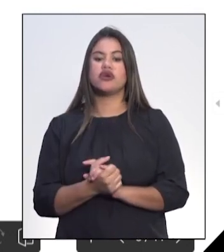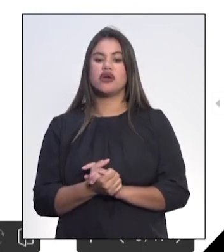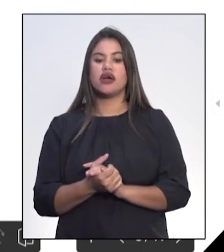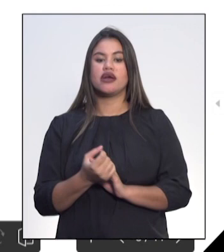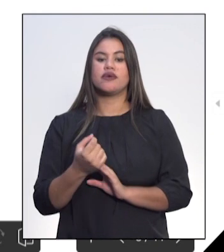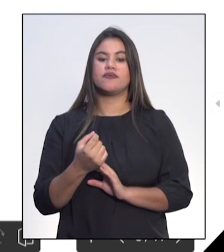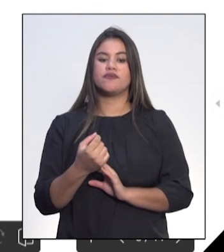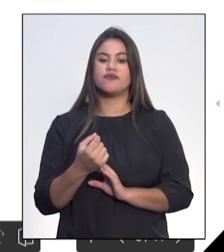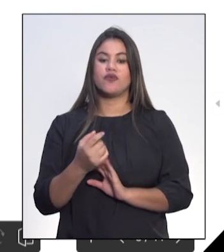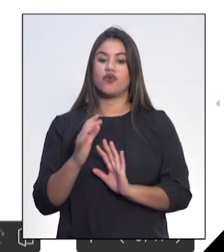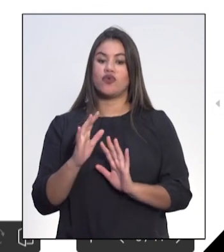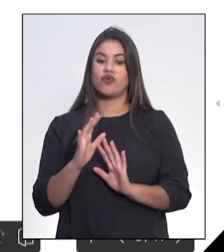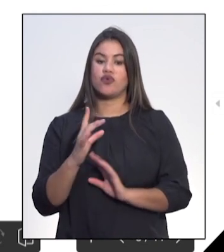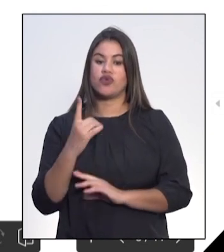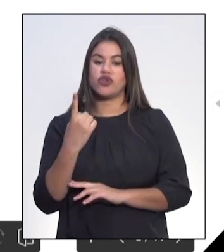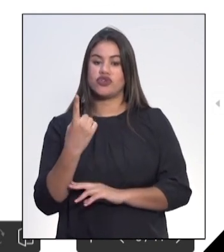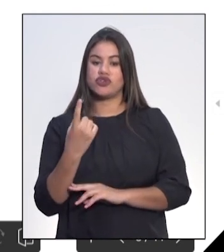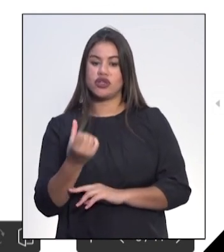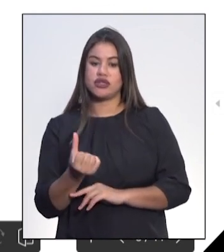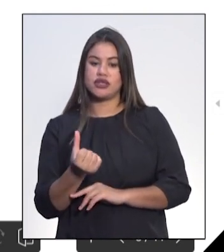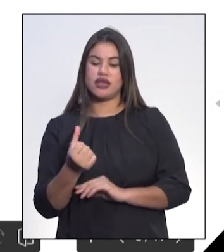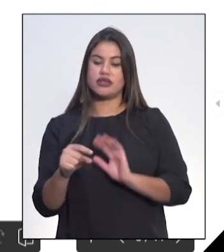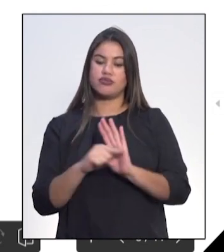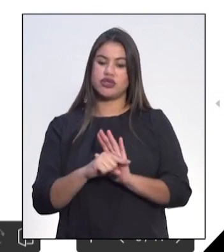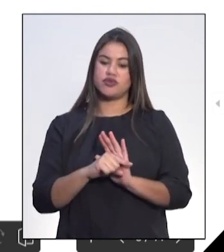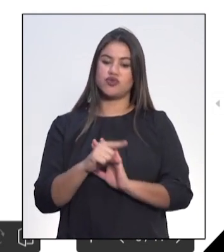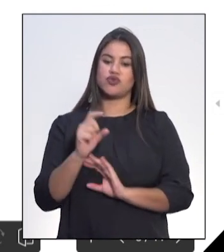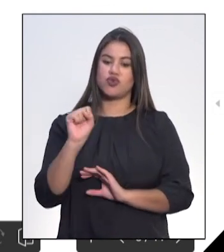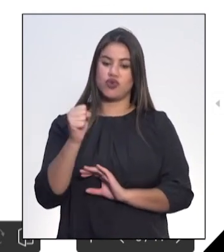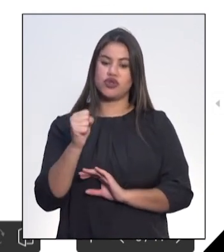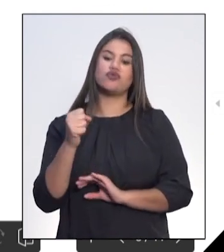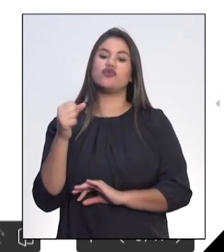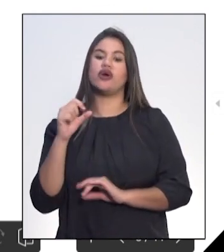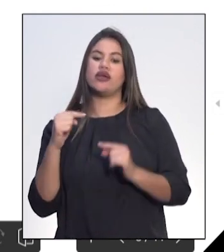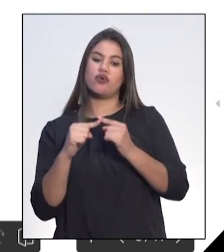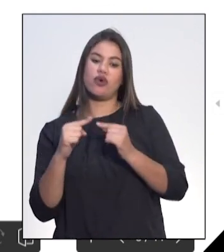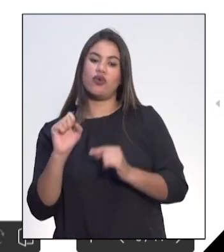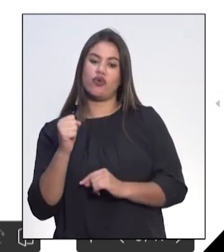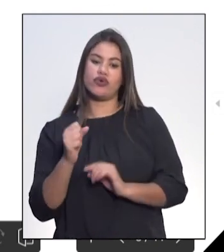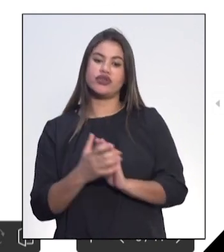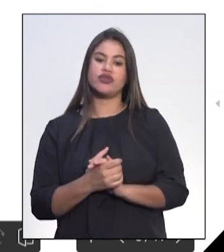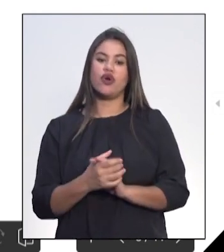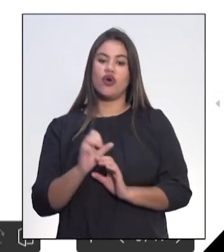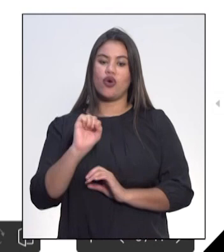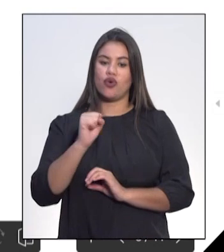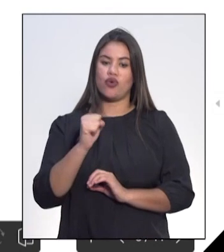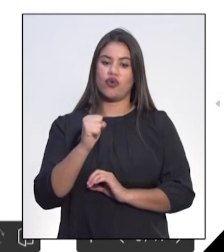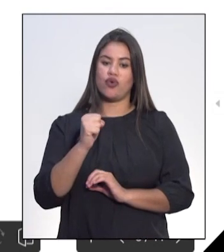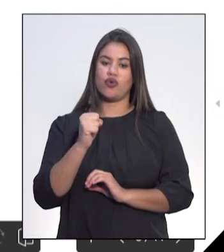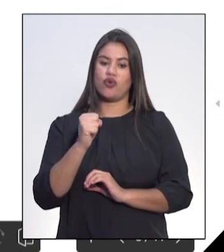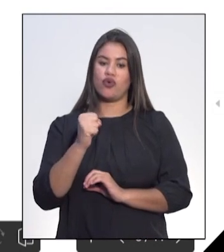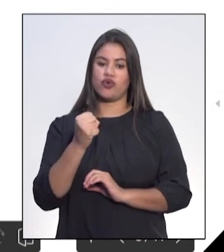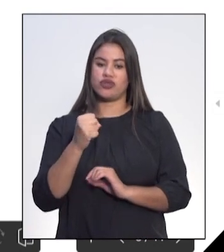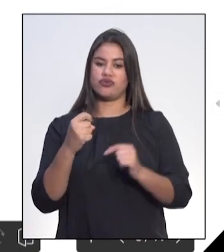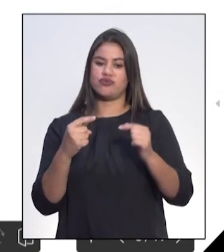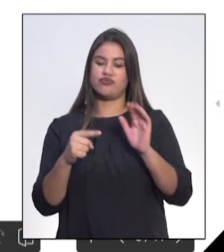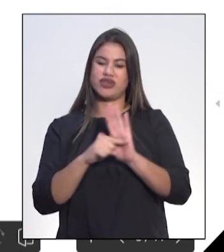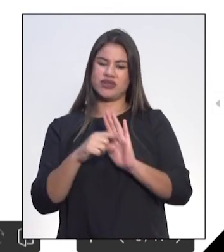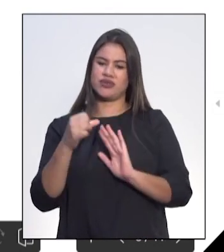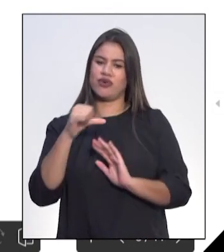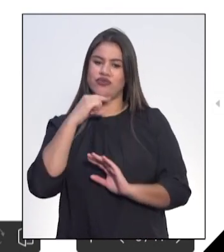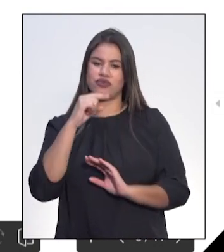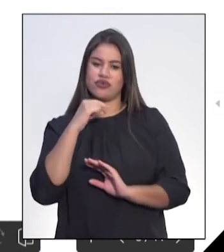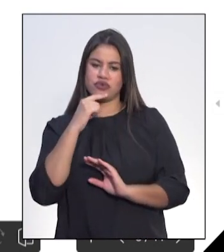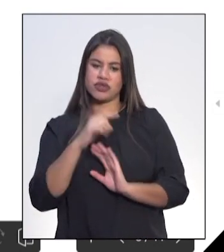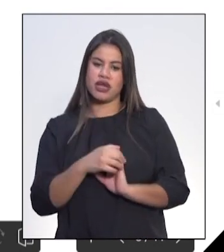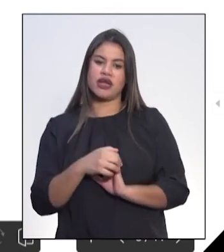10, opa, 16 menos 8 dá 8, está aparecendo um 2 ali. Aí, aqui, 8 menos 9 não dá, pede emprestado, 18,